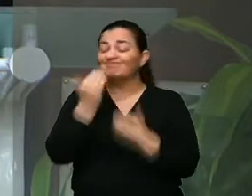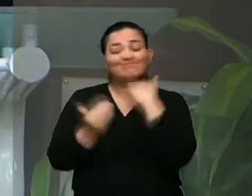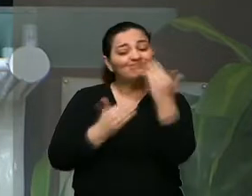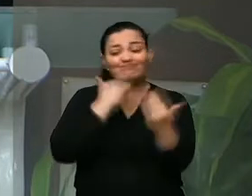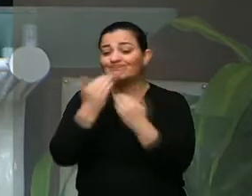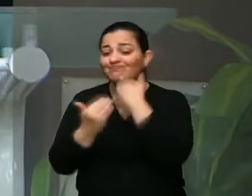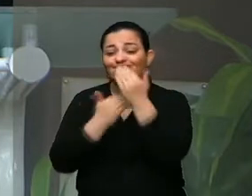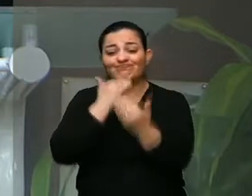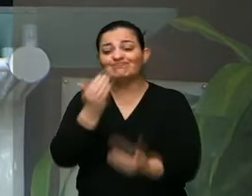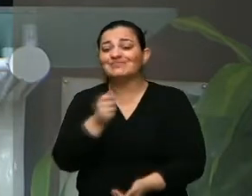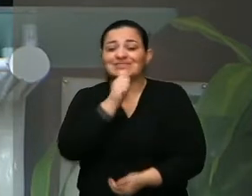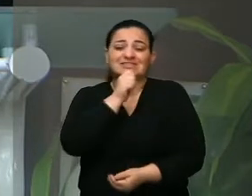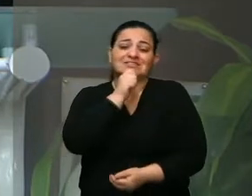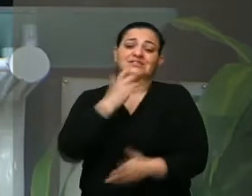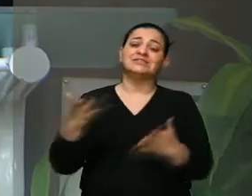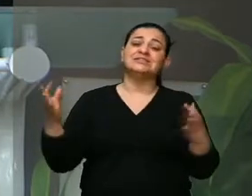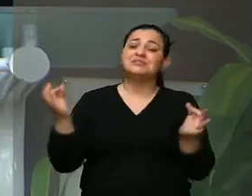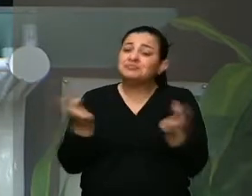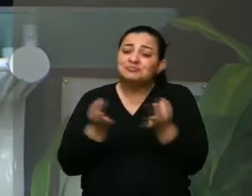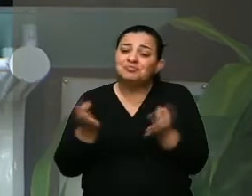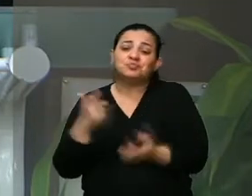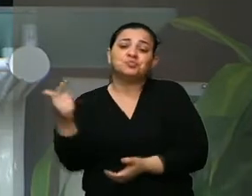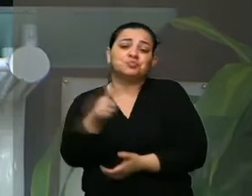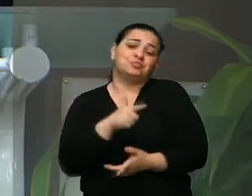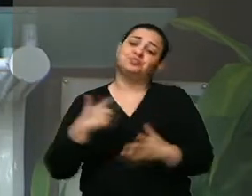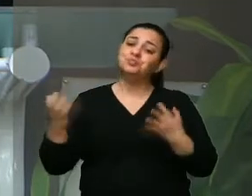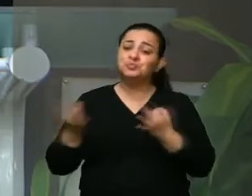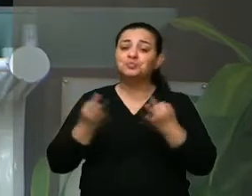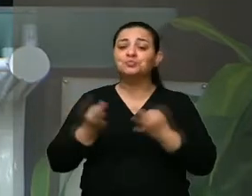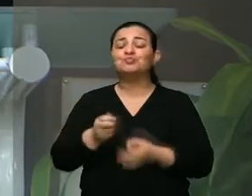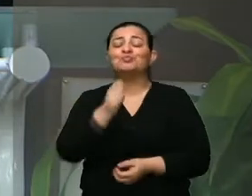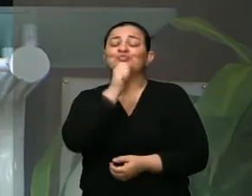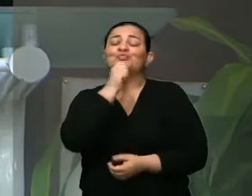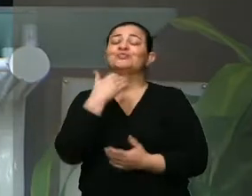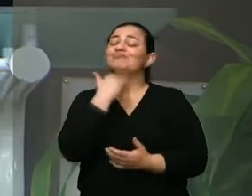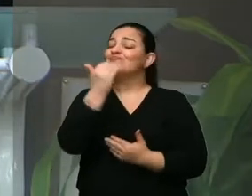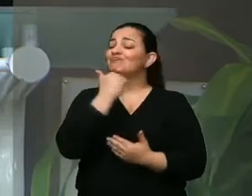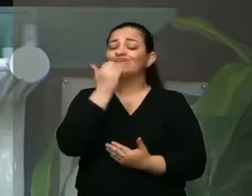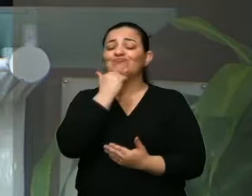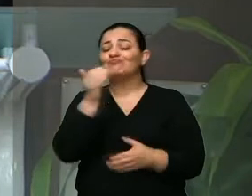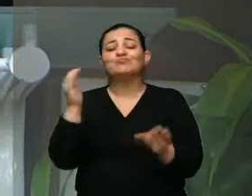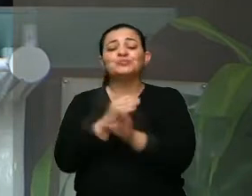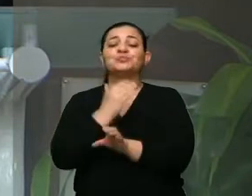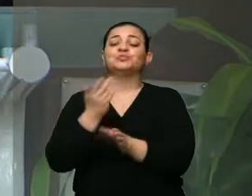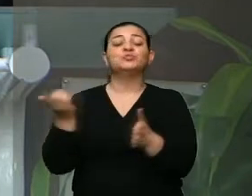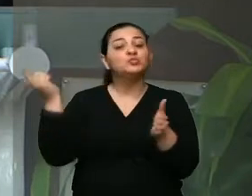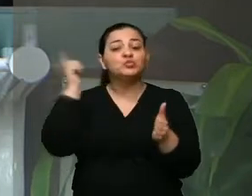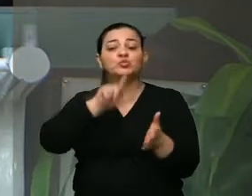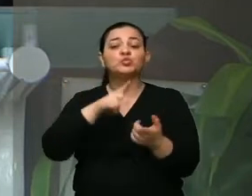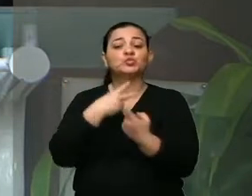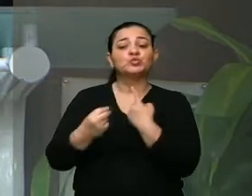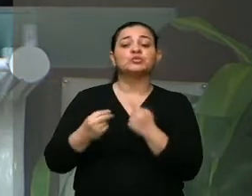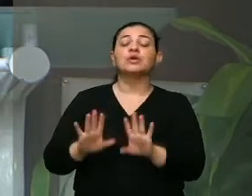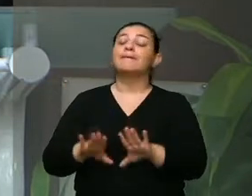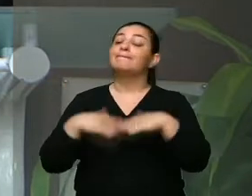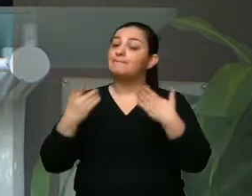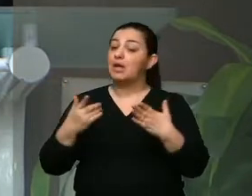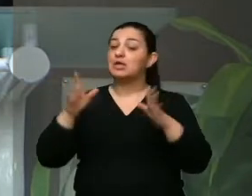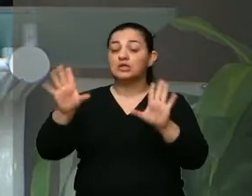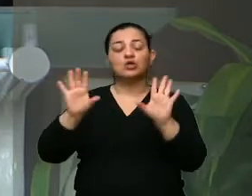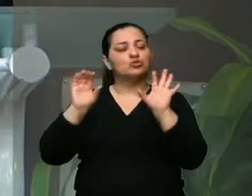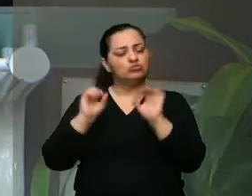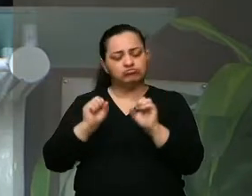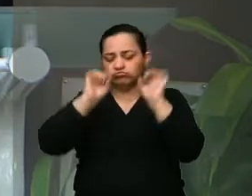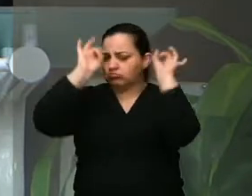conta de ser perfeito eu ainda não dei conta de vencer totalmente mas tem uma coisa eu não soltei